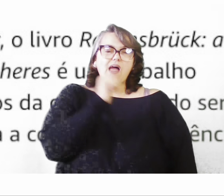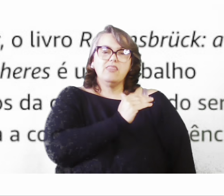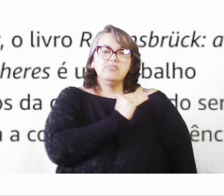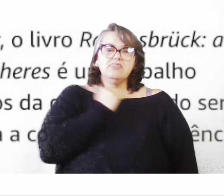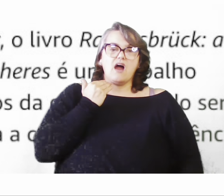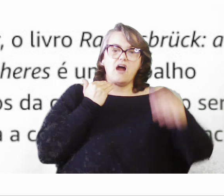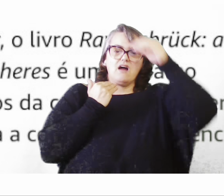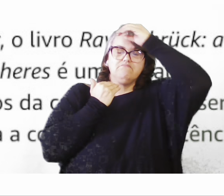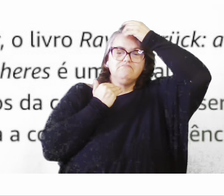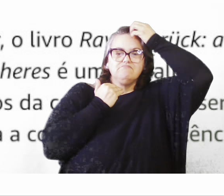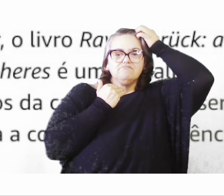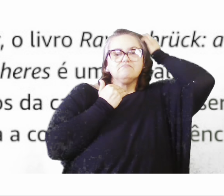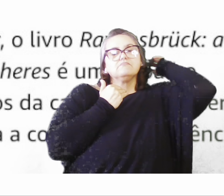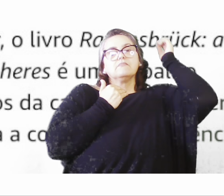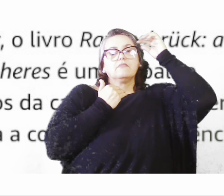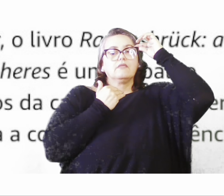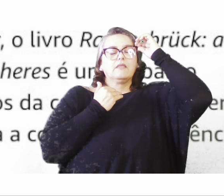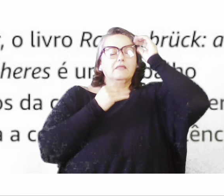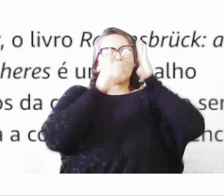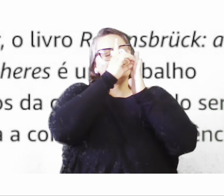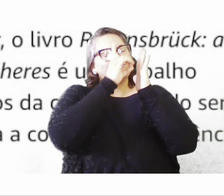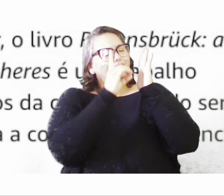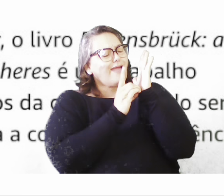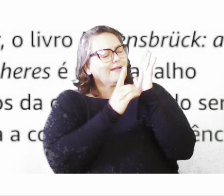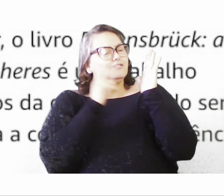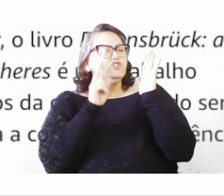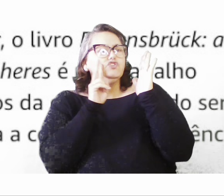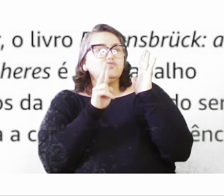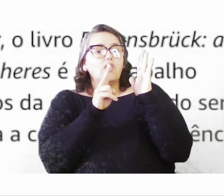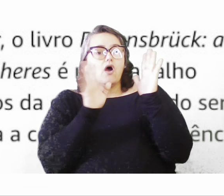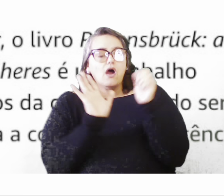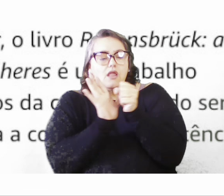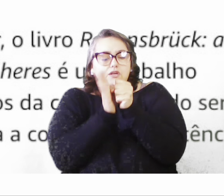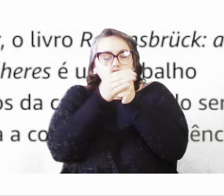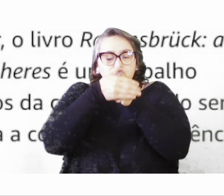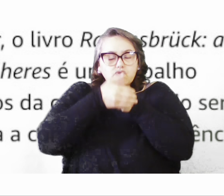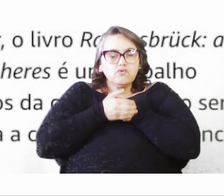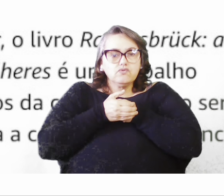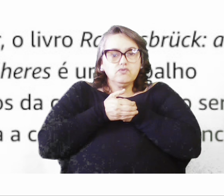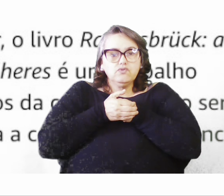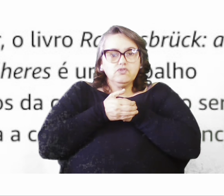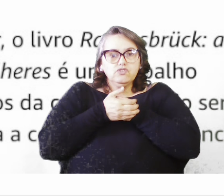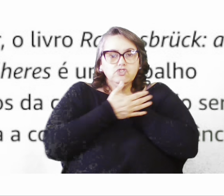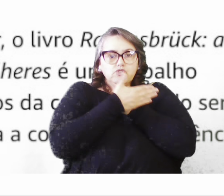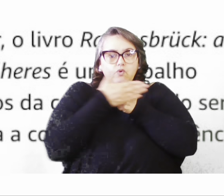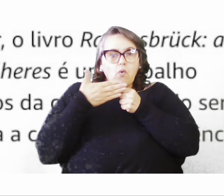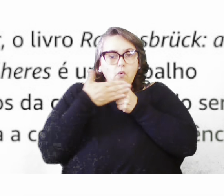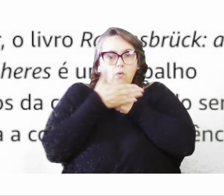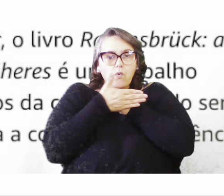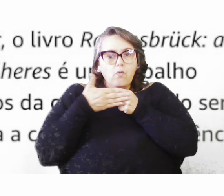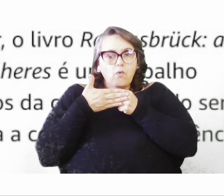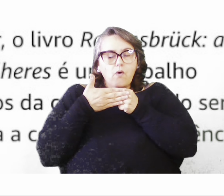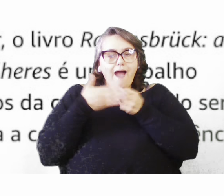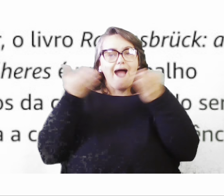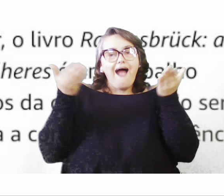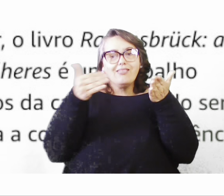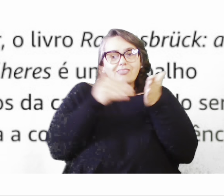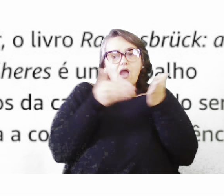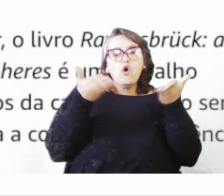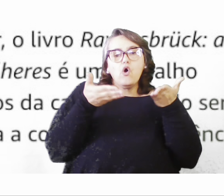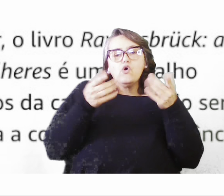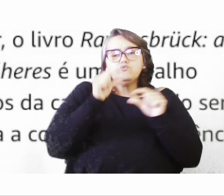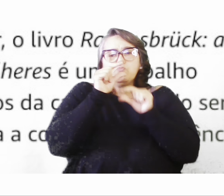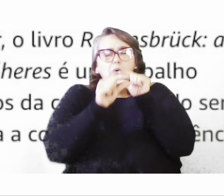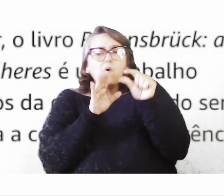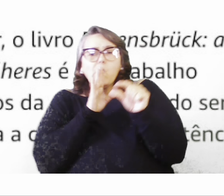sido assassinadas lá. Por décadas, essa história ficou escondida por trás da cortina de ferro